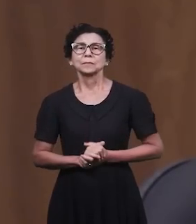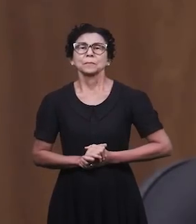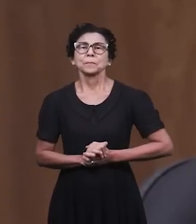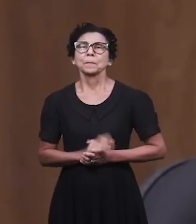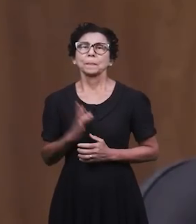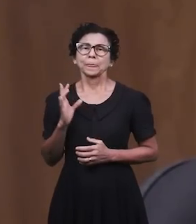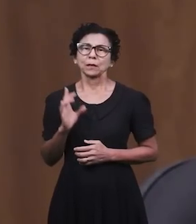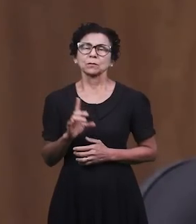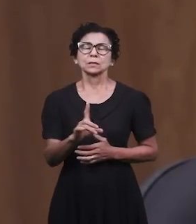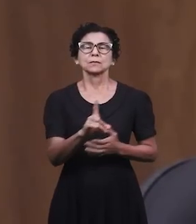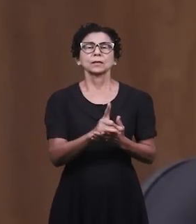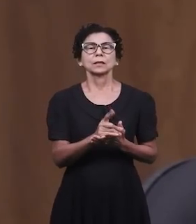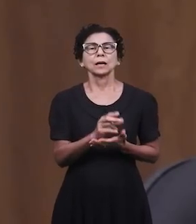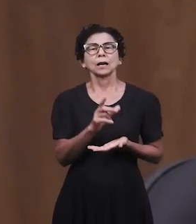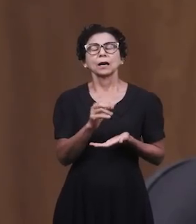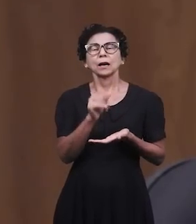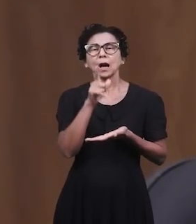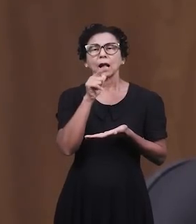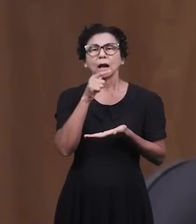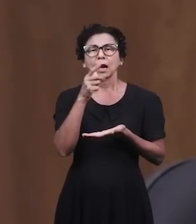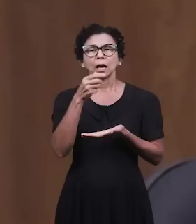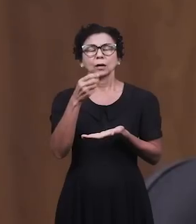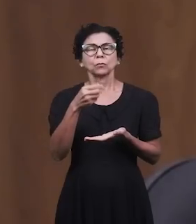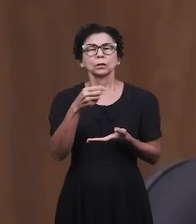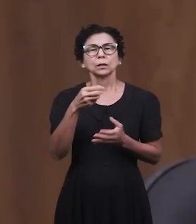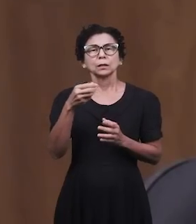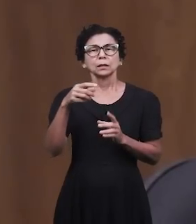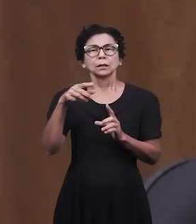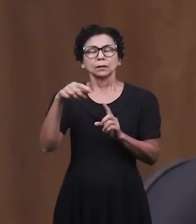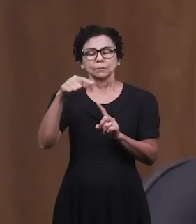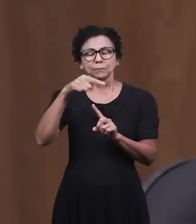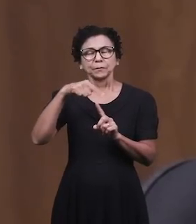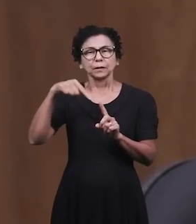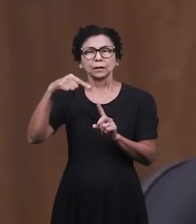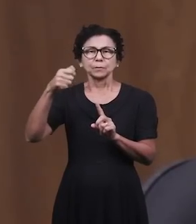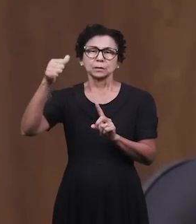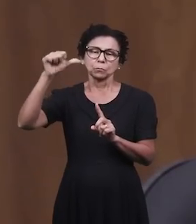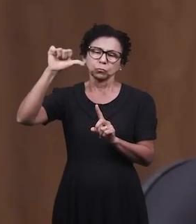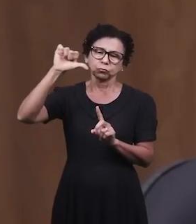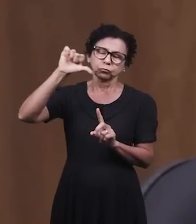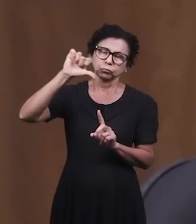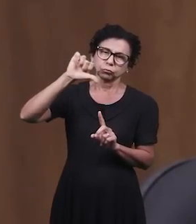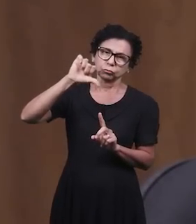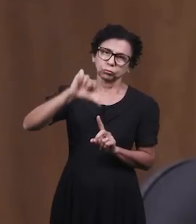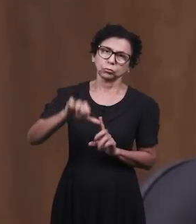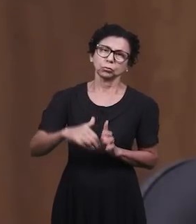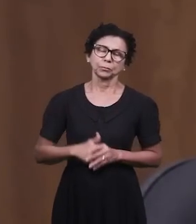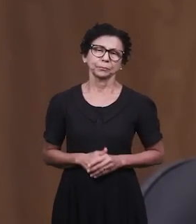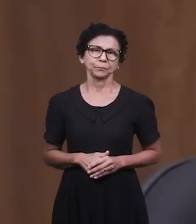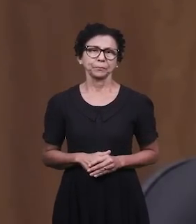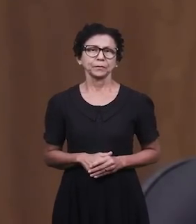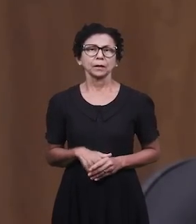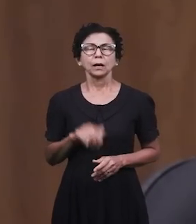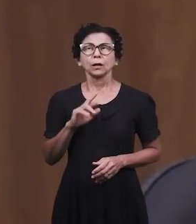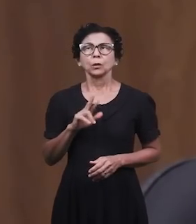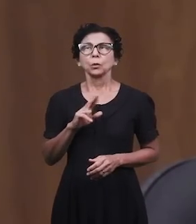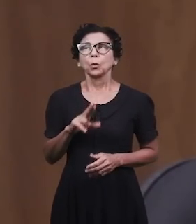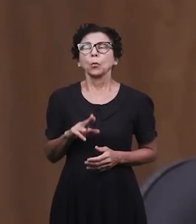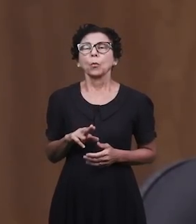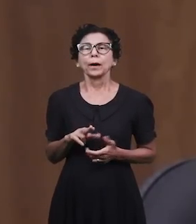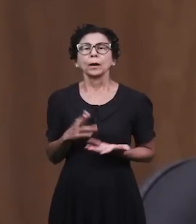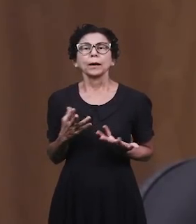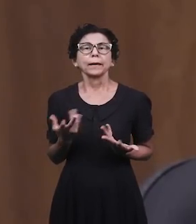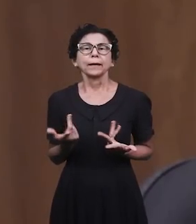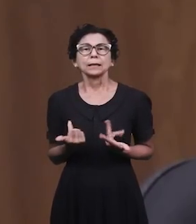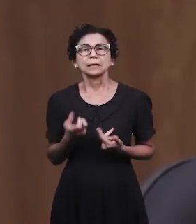por aspersão, naturalmente. A importância não é pela quantidade de água, a bênção do batismo não é medida pelo volume de